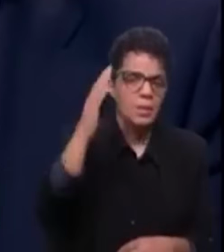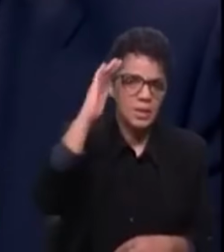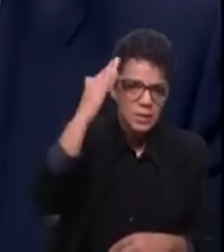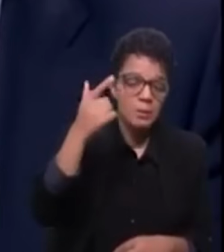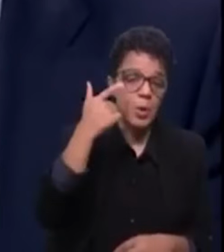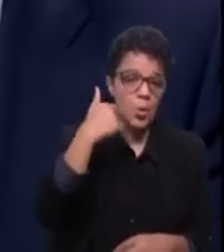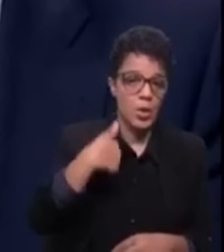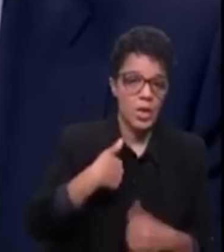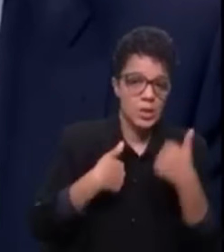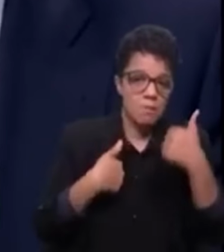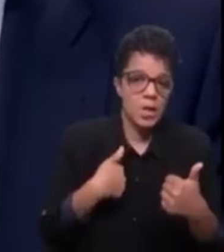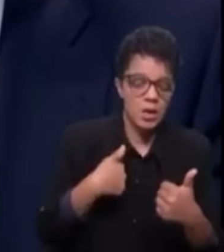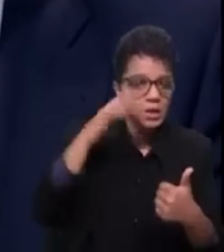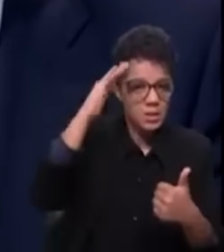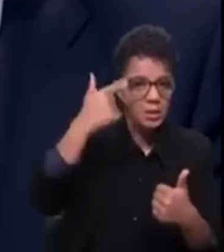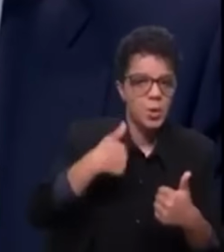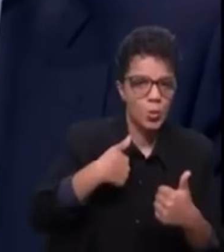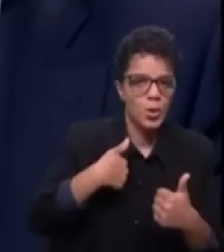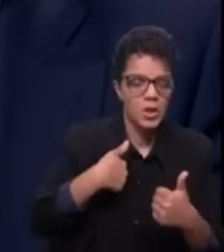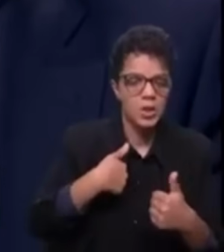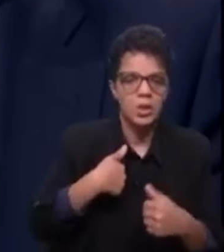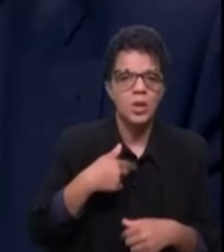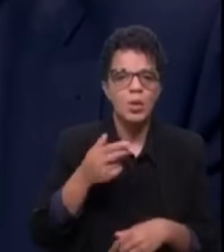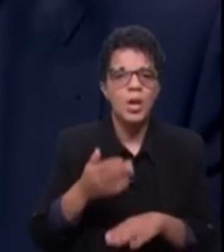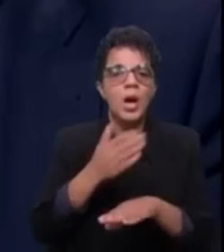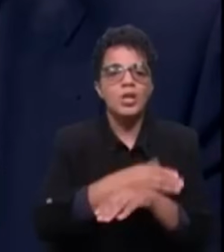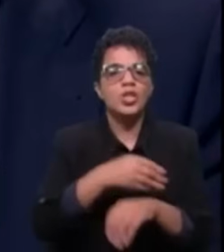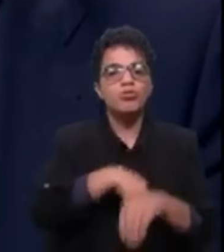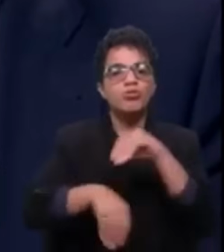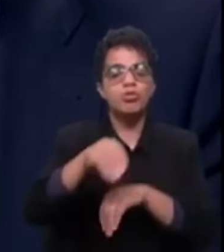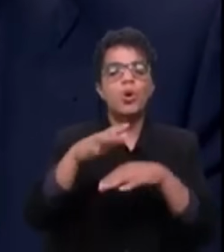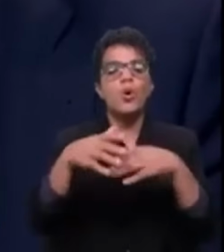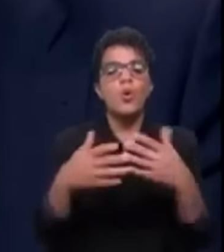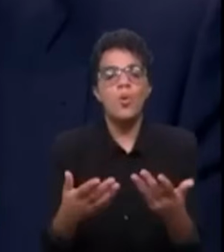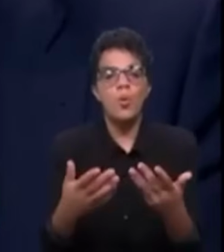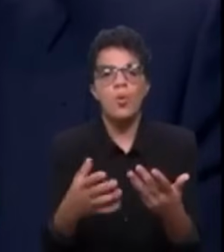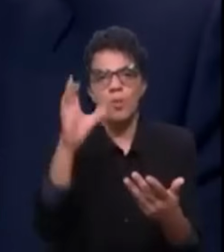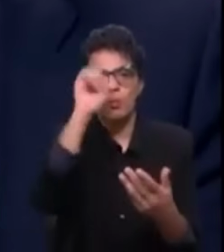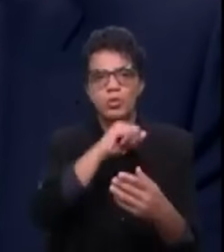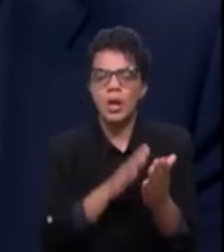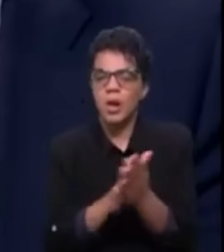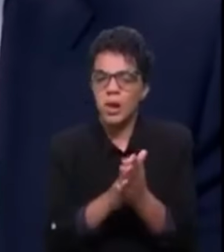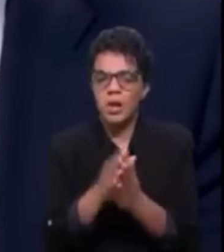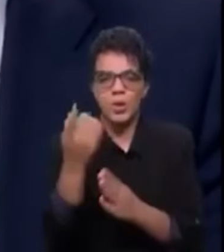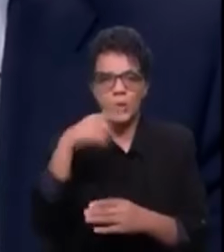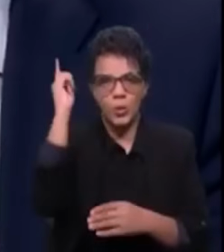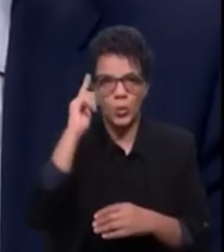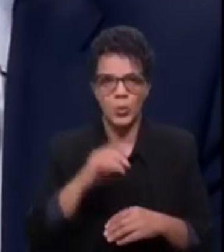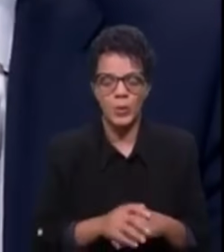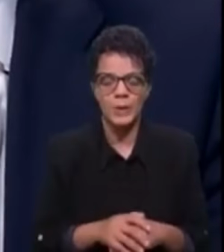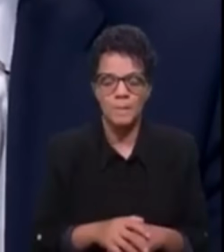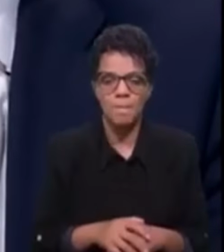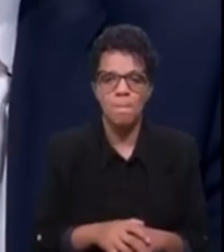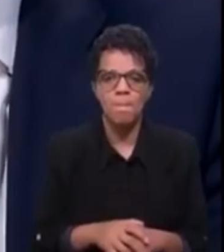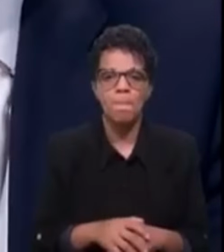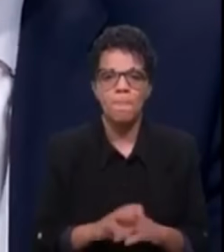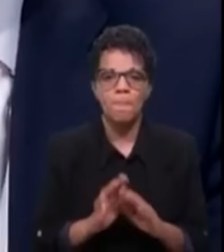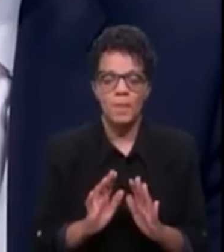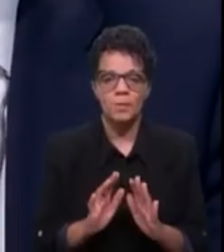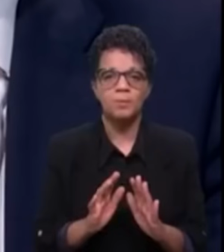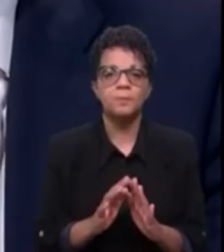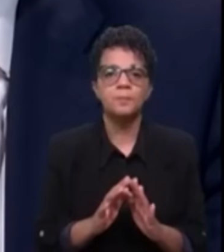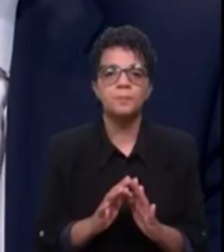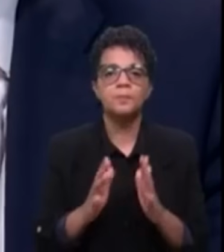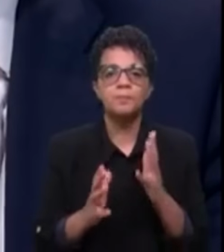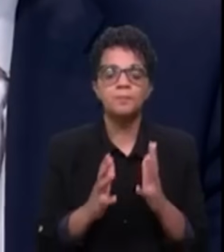conhecem bem e não conhecem das Vespas das eleições nem dos anúcios nem da instrument Di